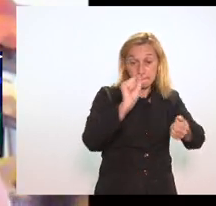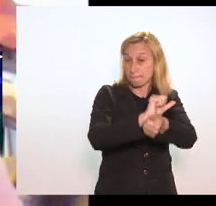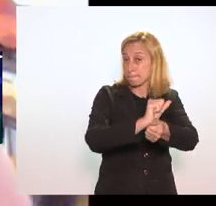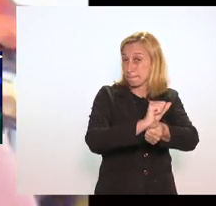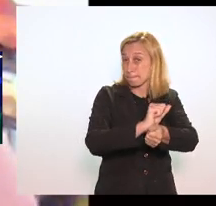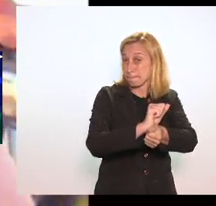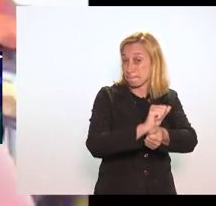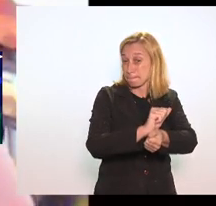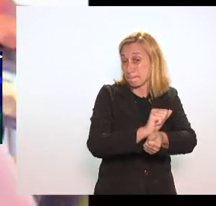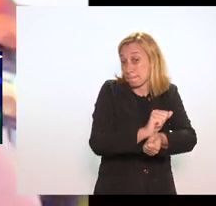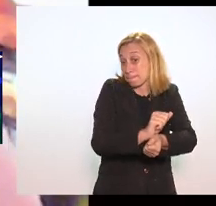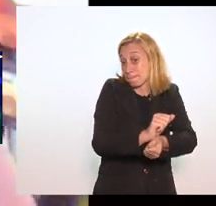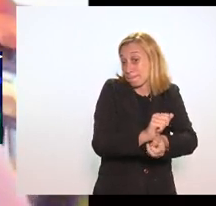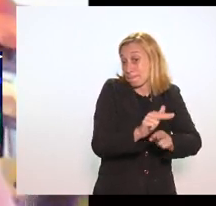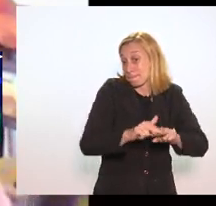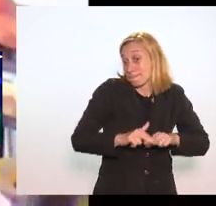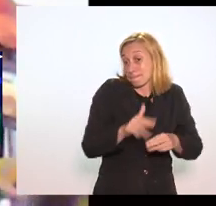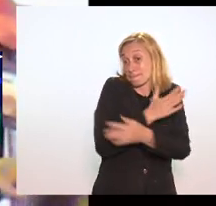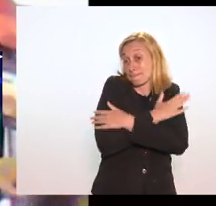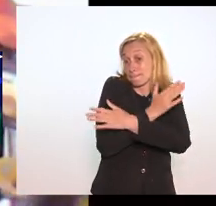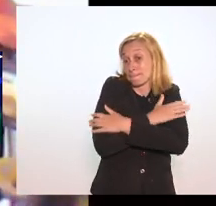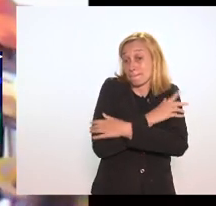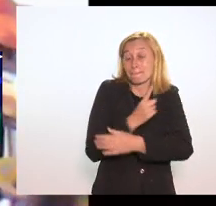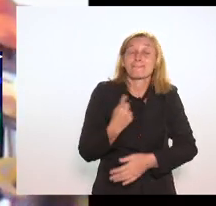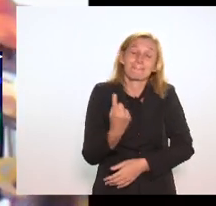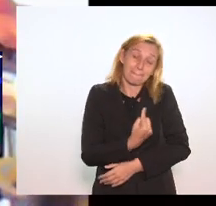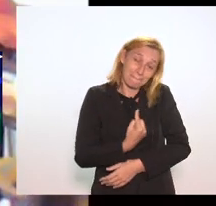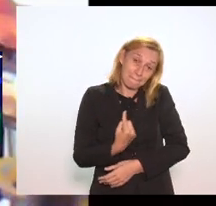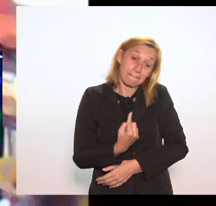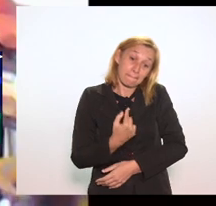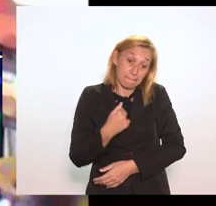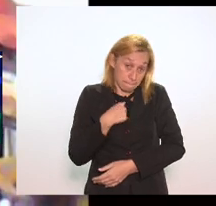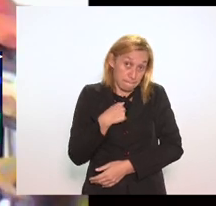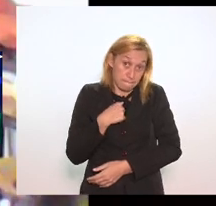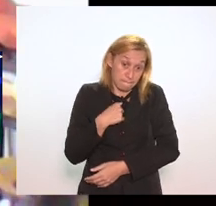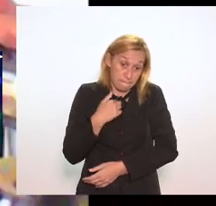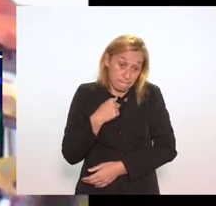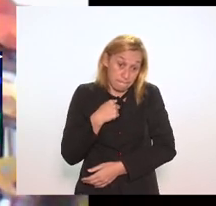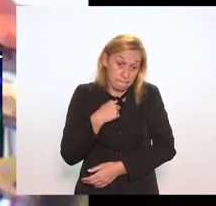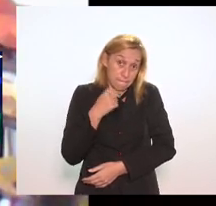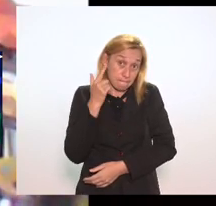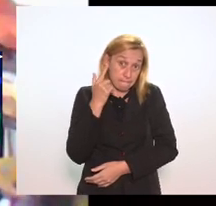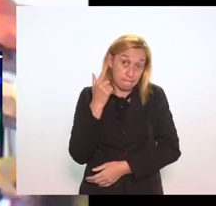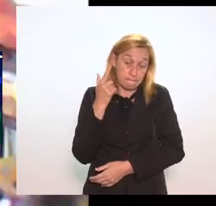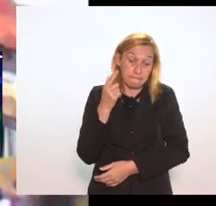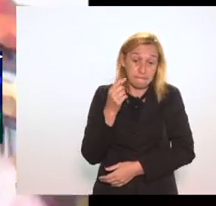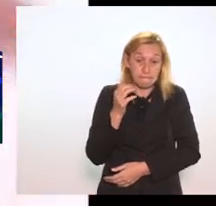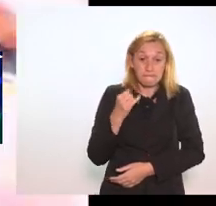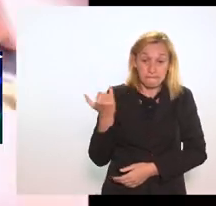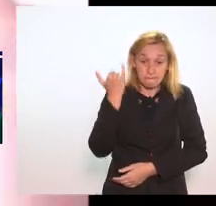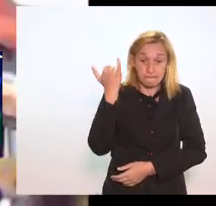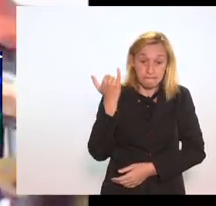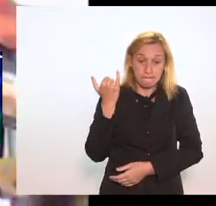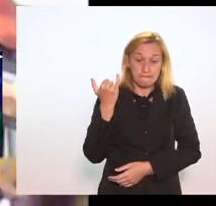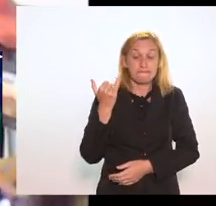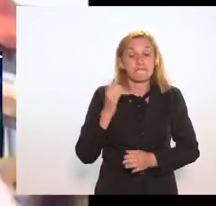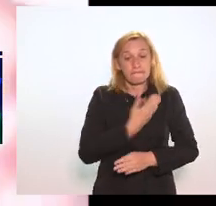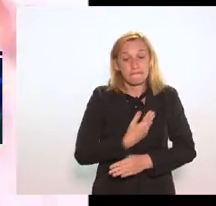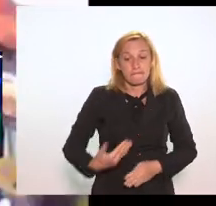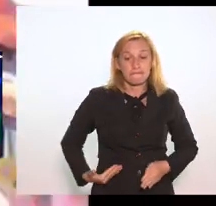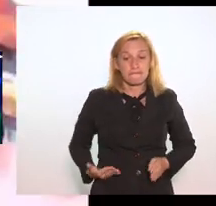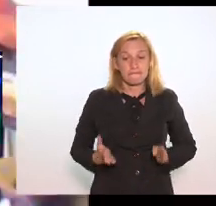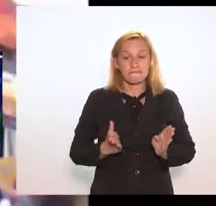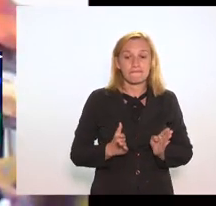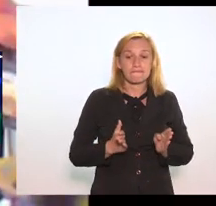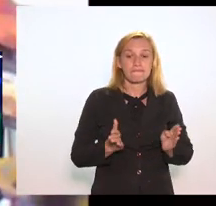paralisados por conta do feriado então para gente né para mim pelo menos um ideal era que o governo restringisse